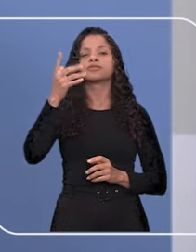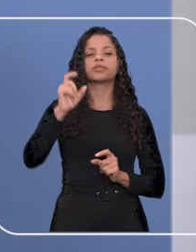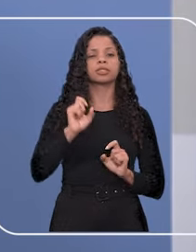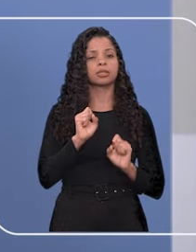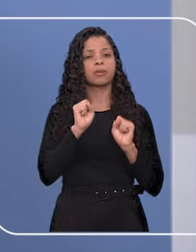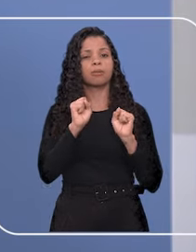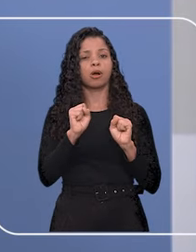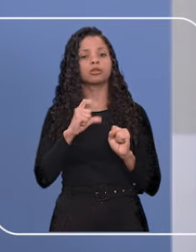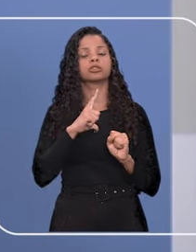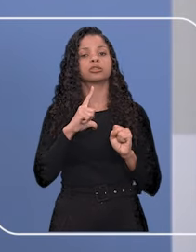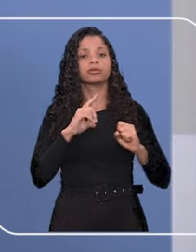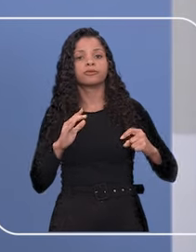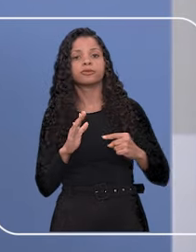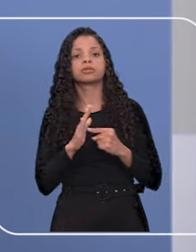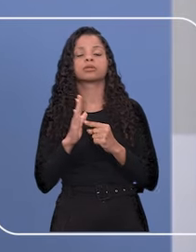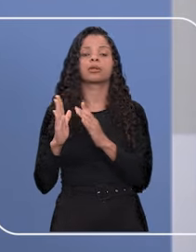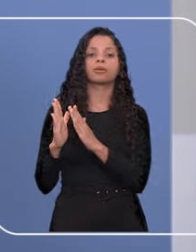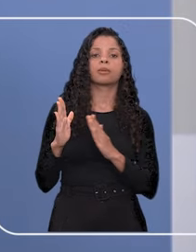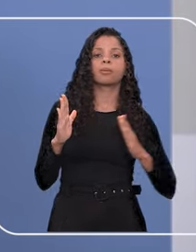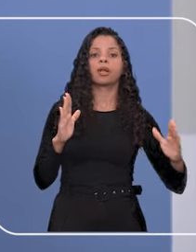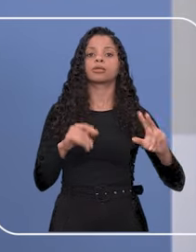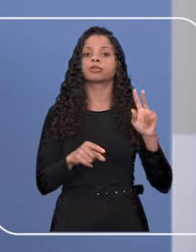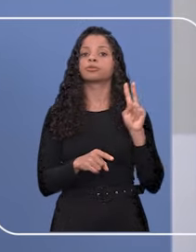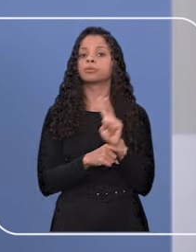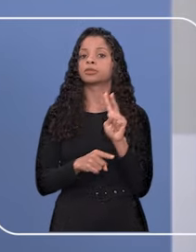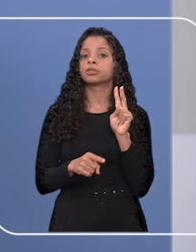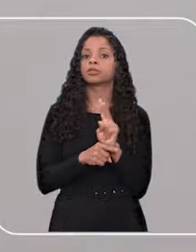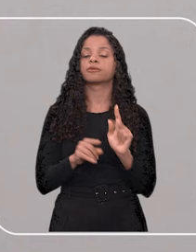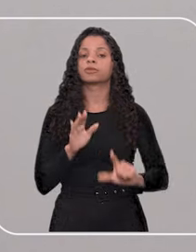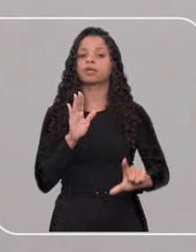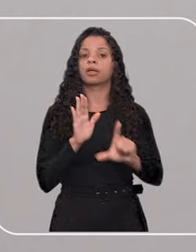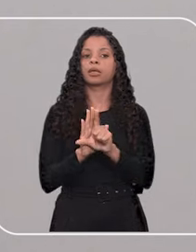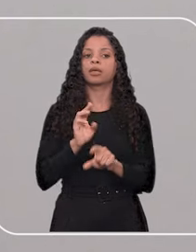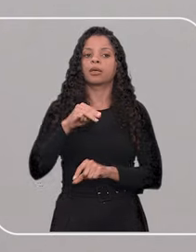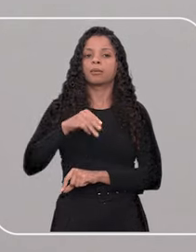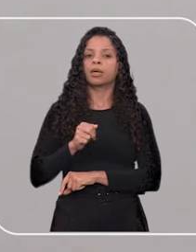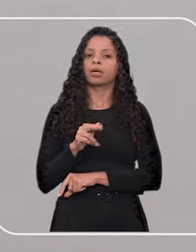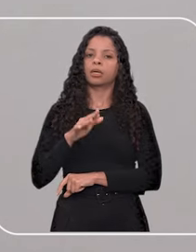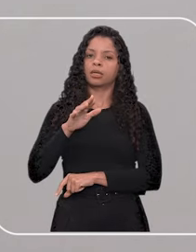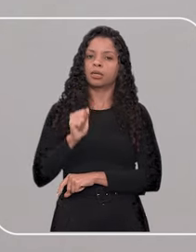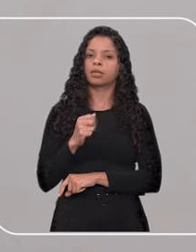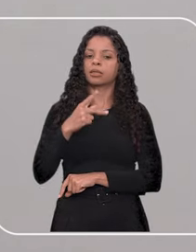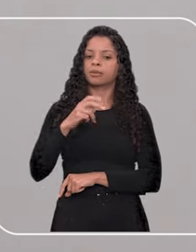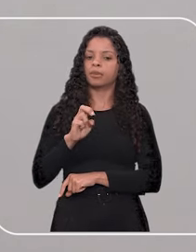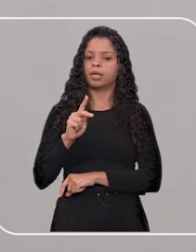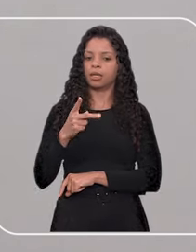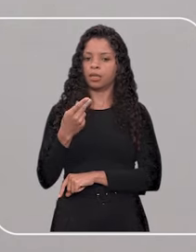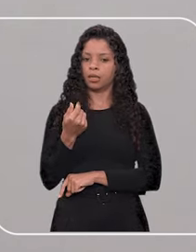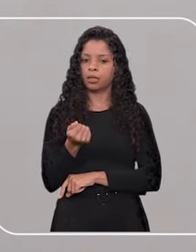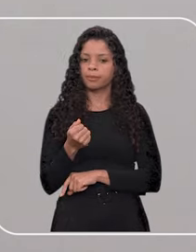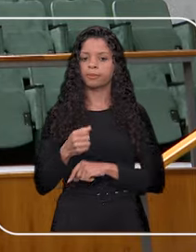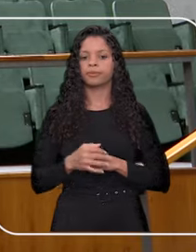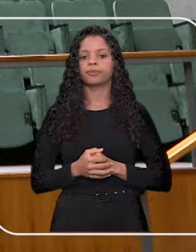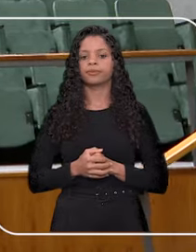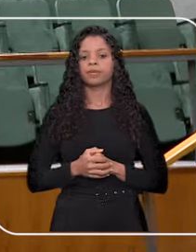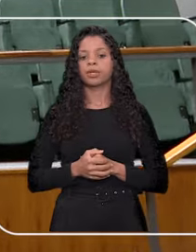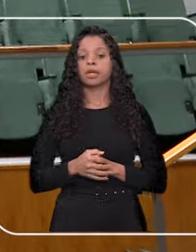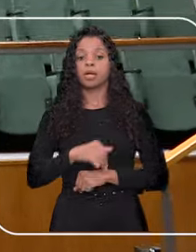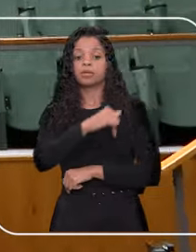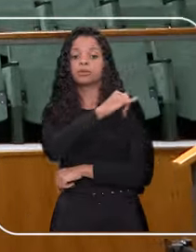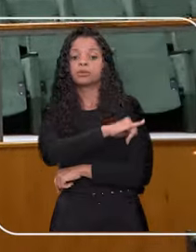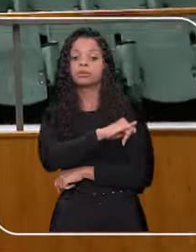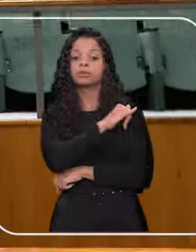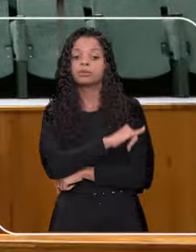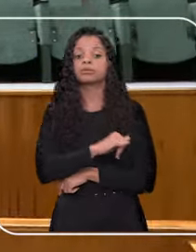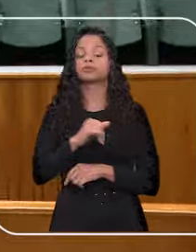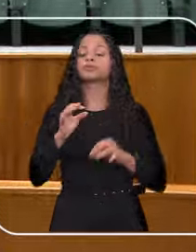prazo para medidas protetivas da Lei Maria da da Penha a terceira sessão do Superior Tribunal de Justiça vai julgar sobre o rito